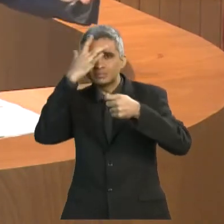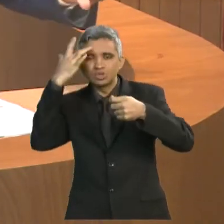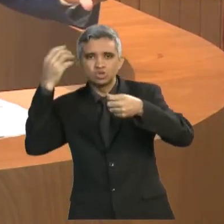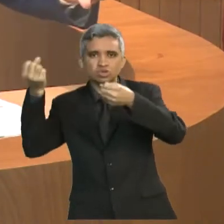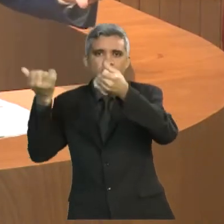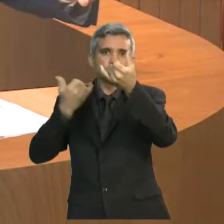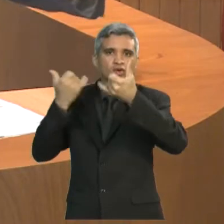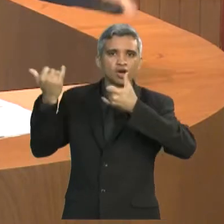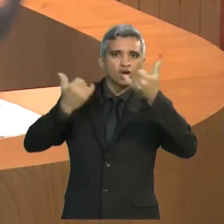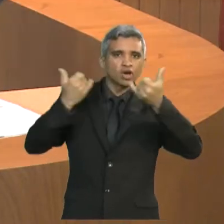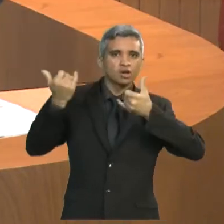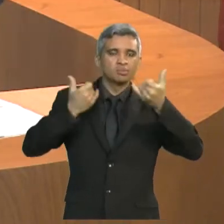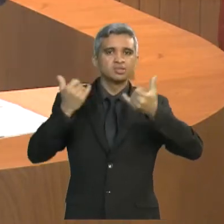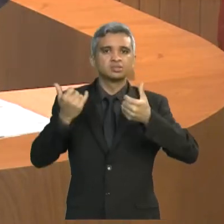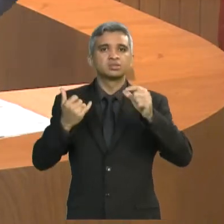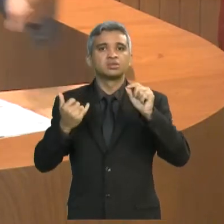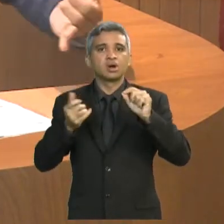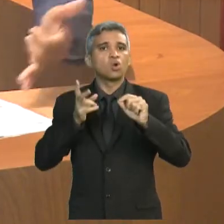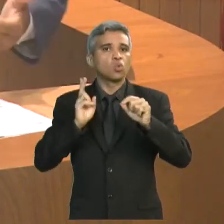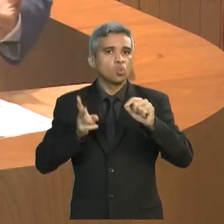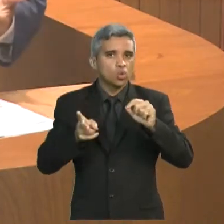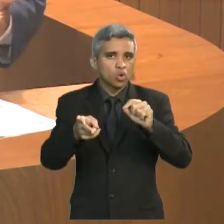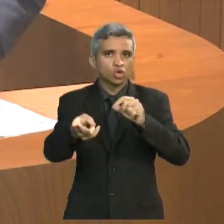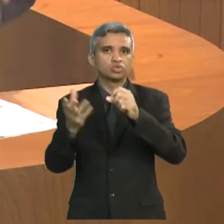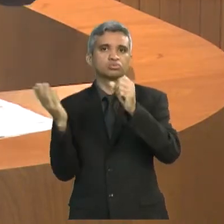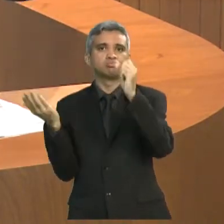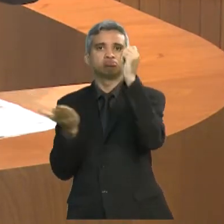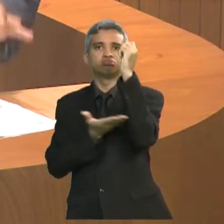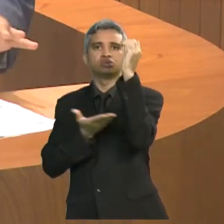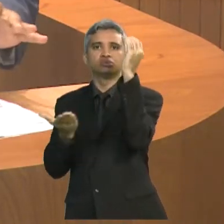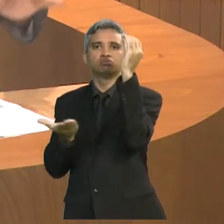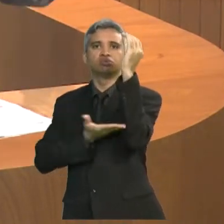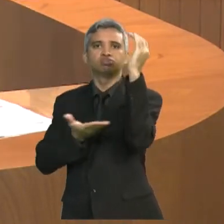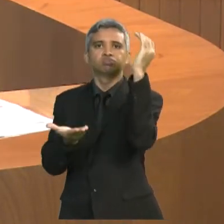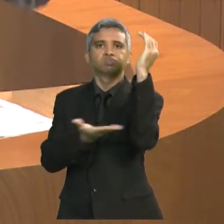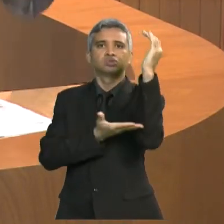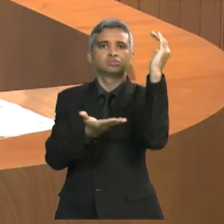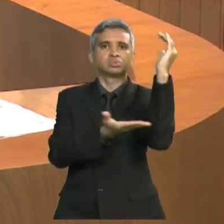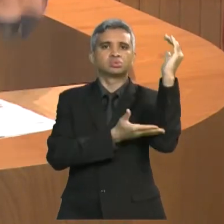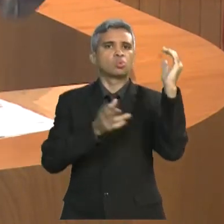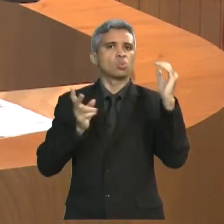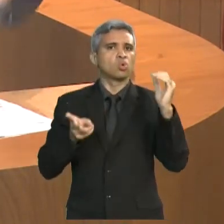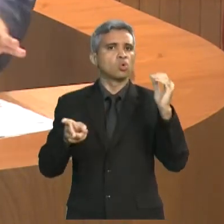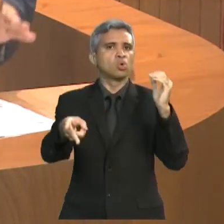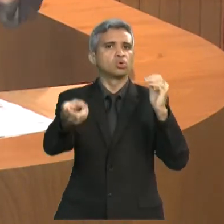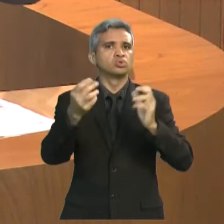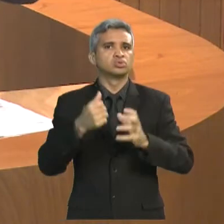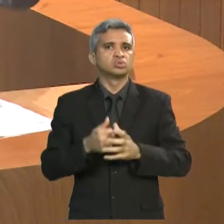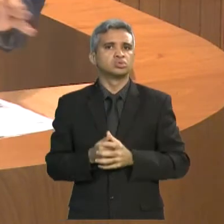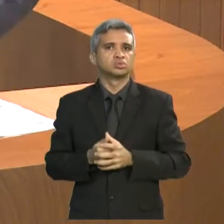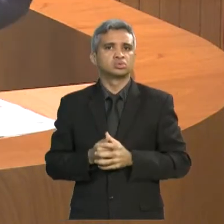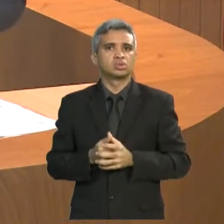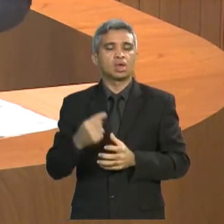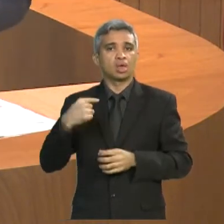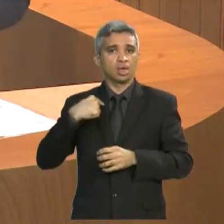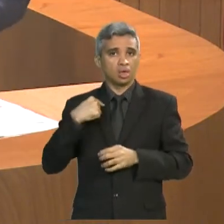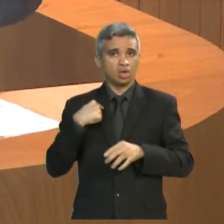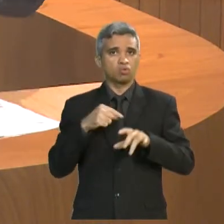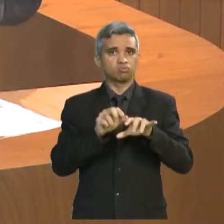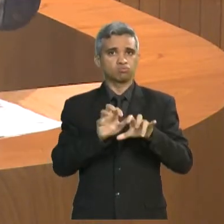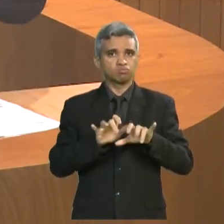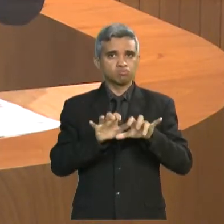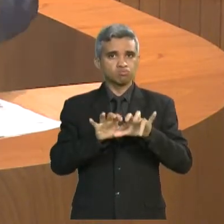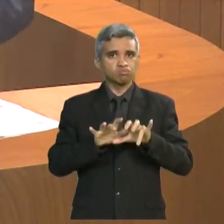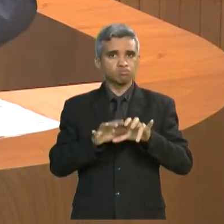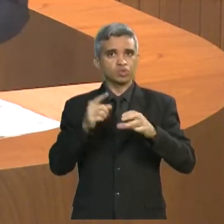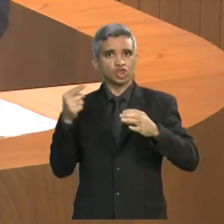autorização do Ibama autorização esse Catarina deste estamos reformulando a ter como separar Secretaria de Meio Ambiente